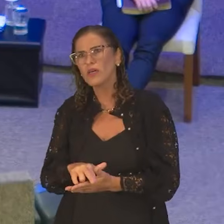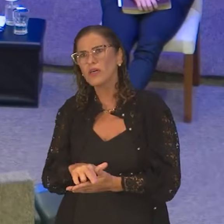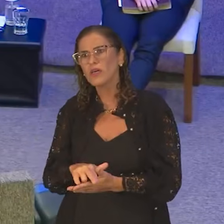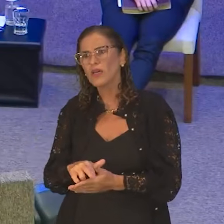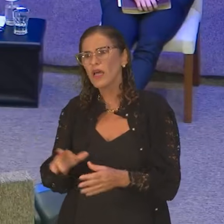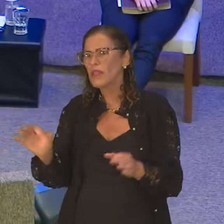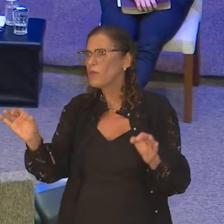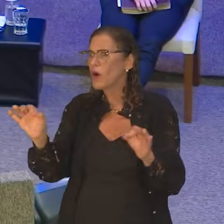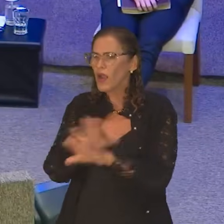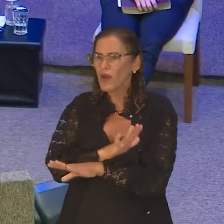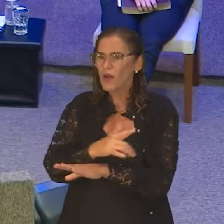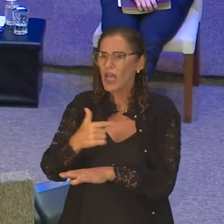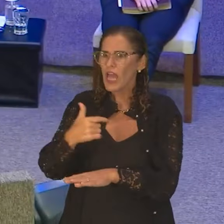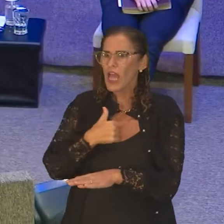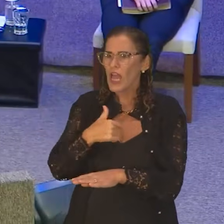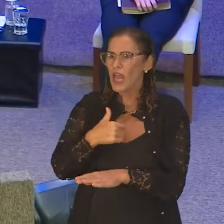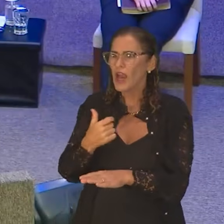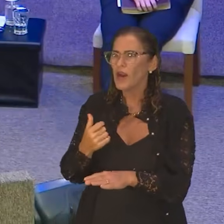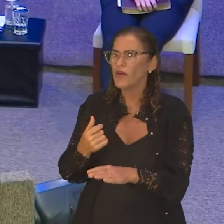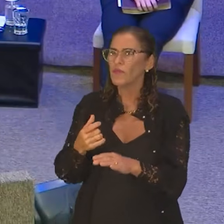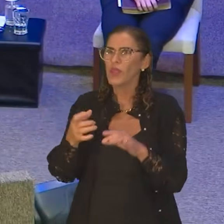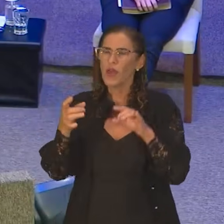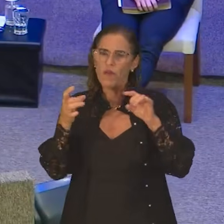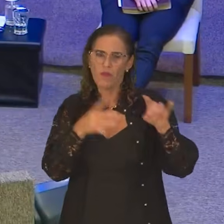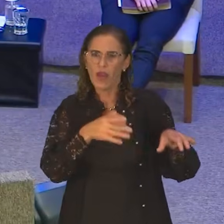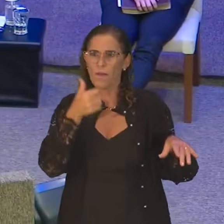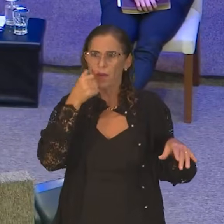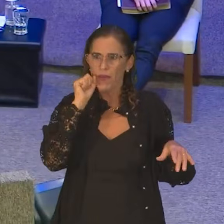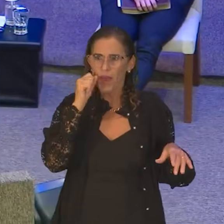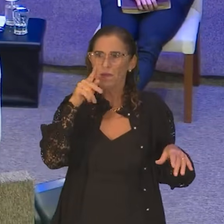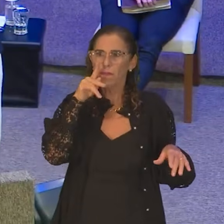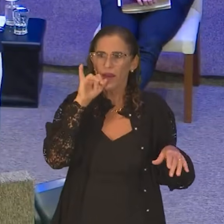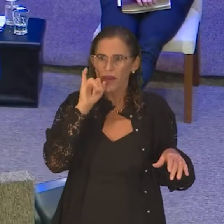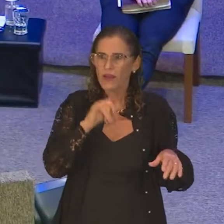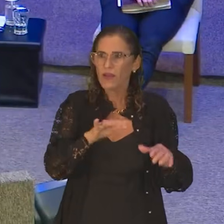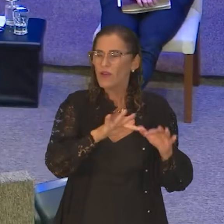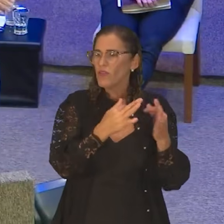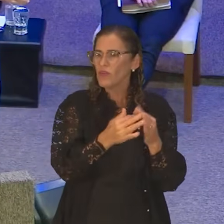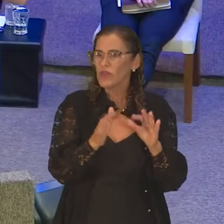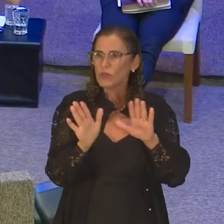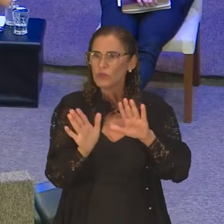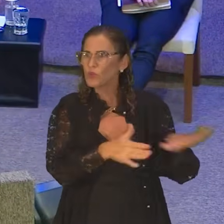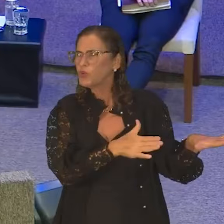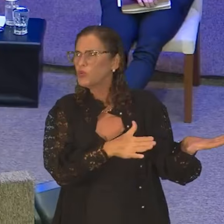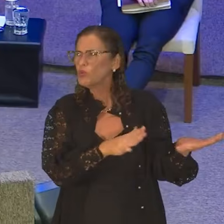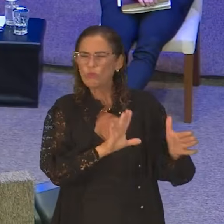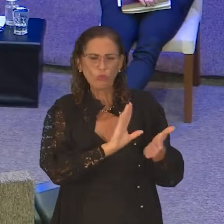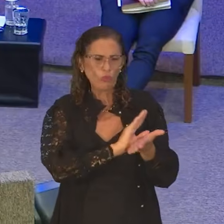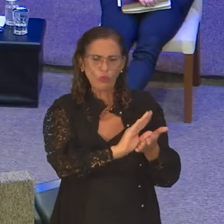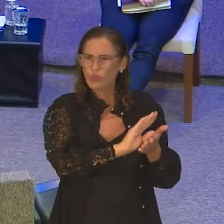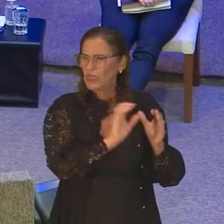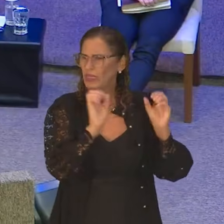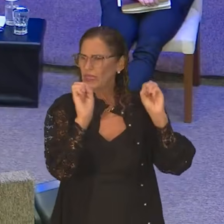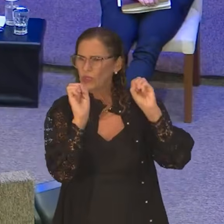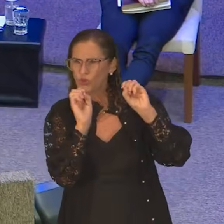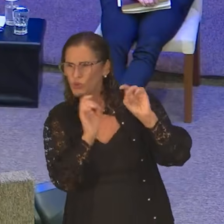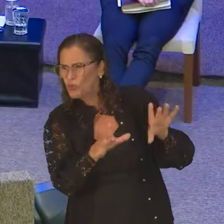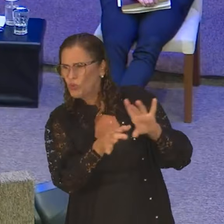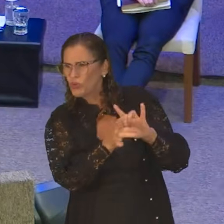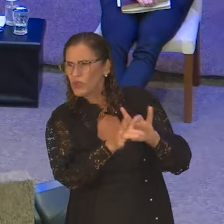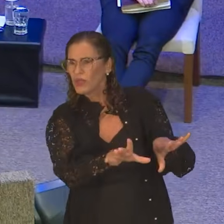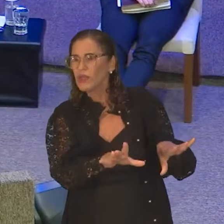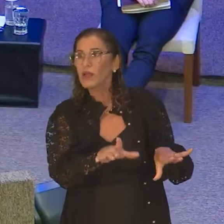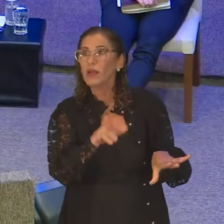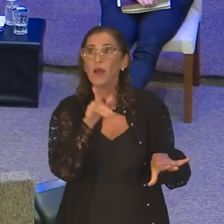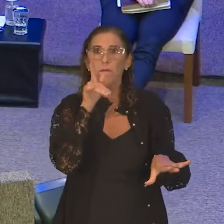terminou tudo isso, eu tinha que abrir mão de mamãe, papai, irmãos, irmãs, família e herança e tudo. Eu tinha que abrir mão de tudo. Meu